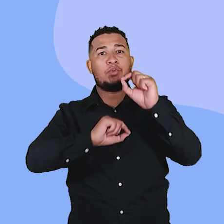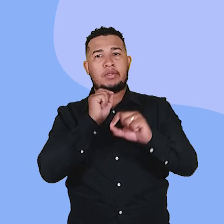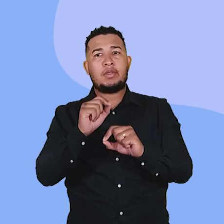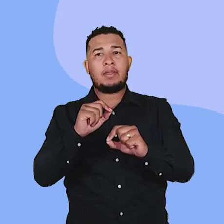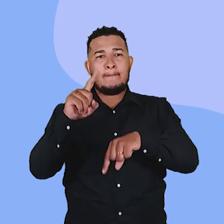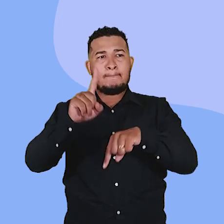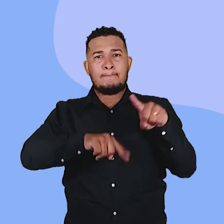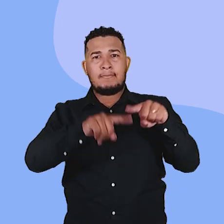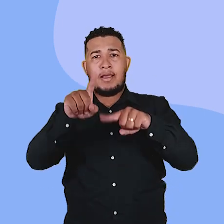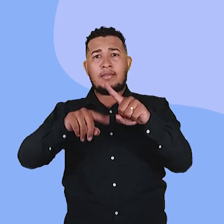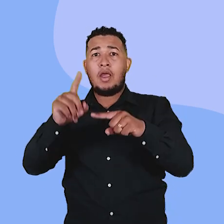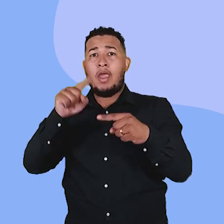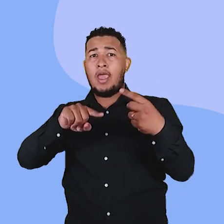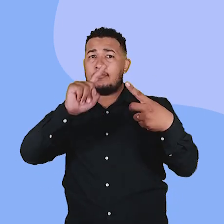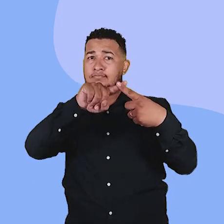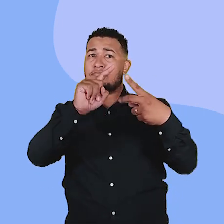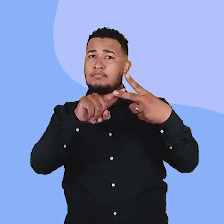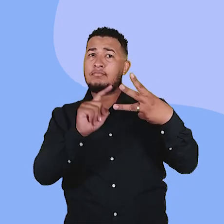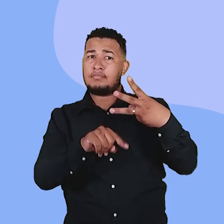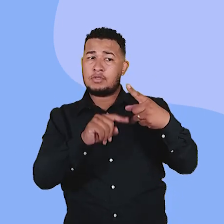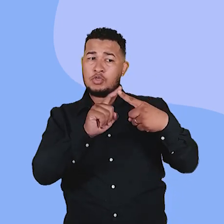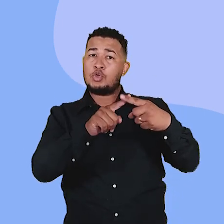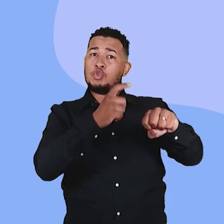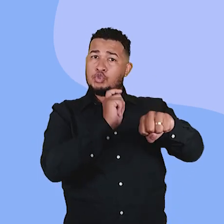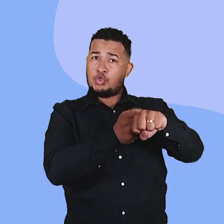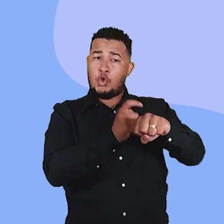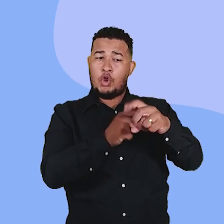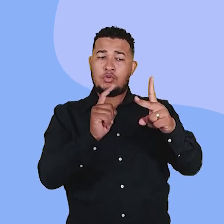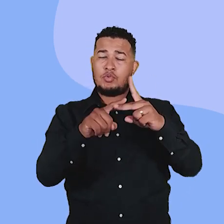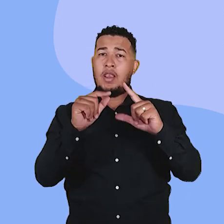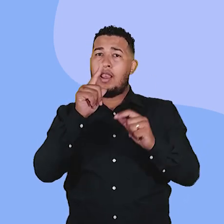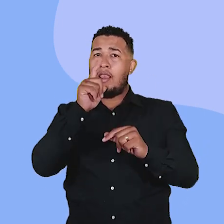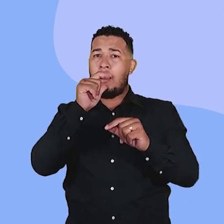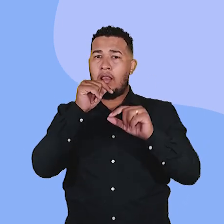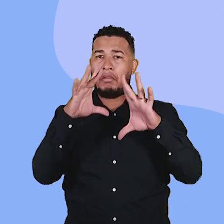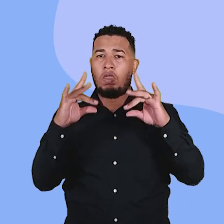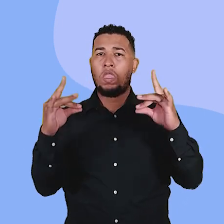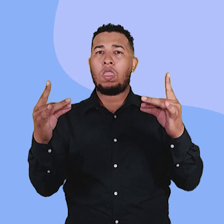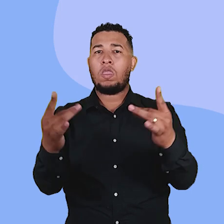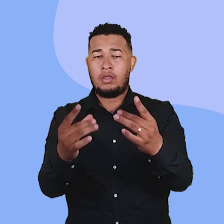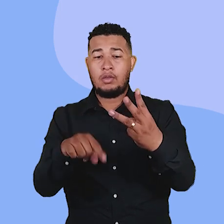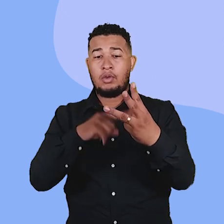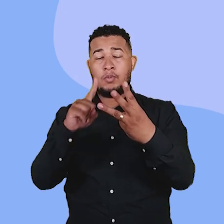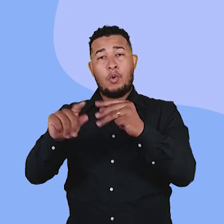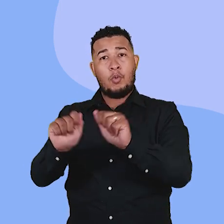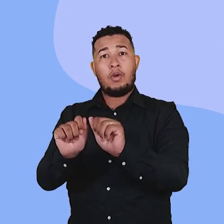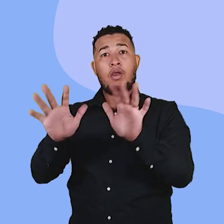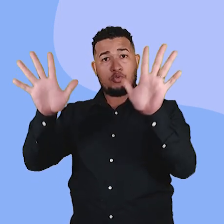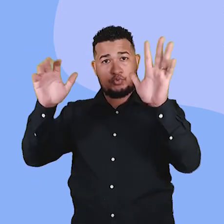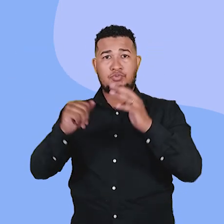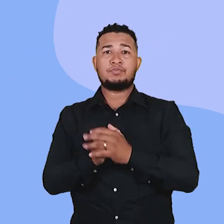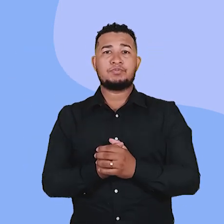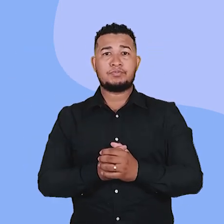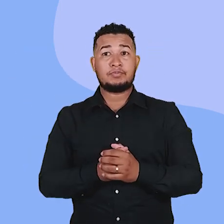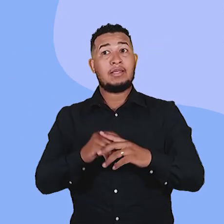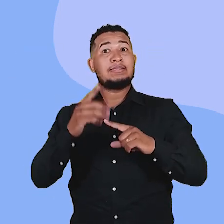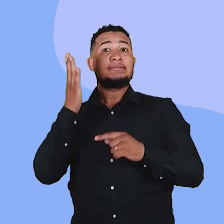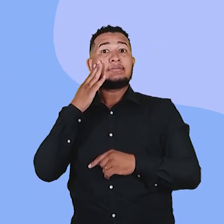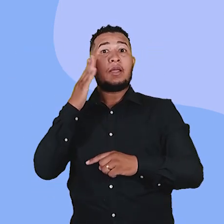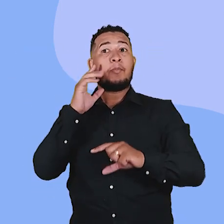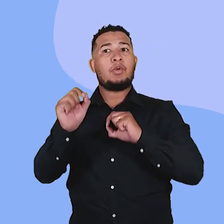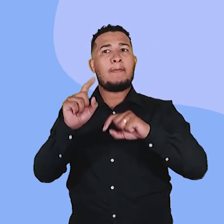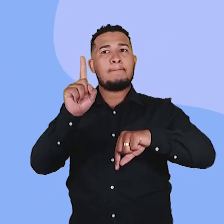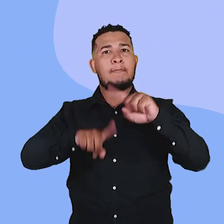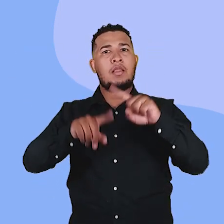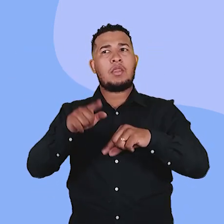rodeiam se encontram em um desses estados de agregação. Beleza? Admite-se que qualquer material é